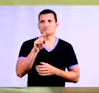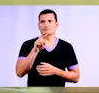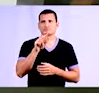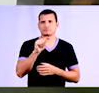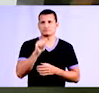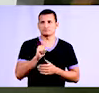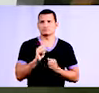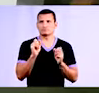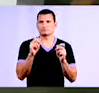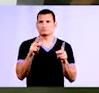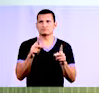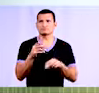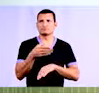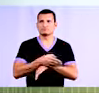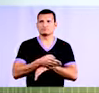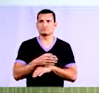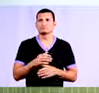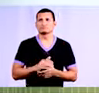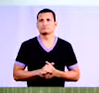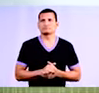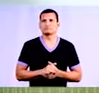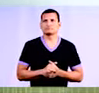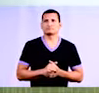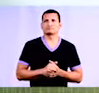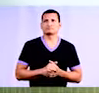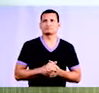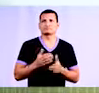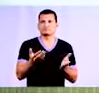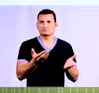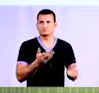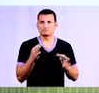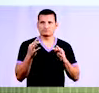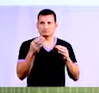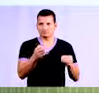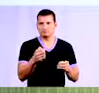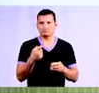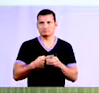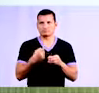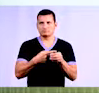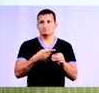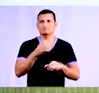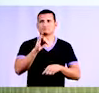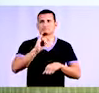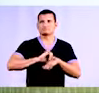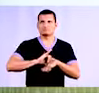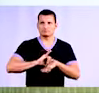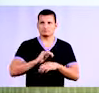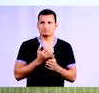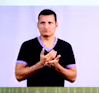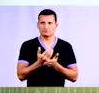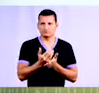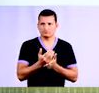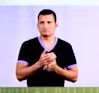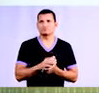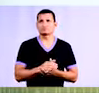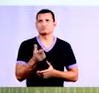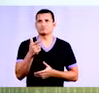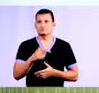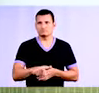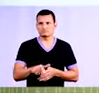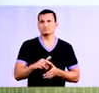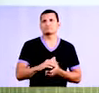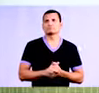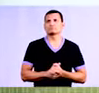Professora? Isso. Convido a todos, interior capital, para iniciar mais um momento de produção de